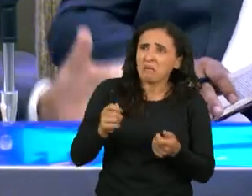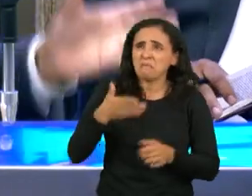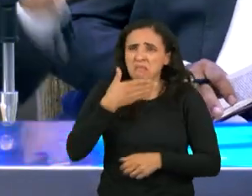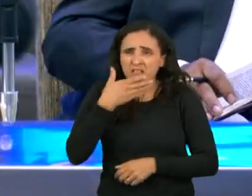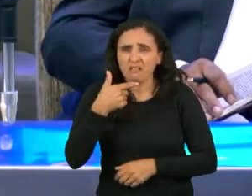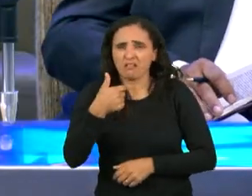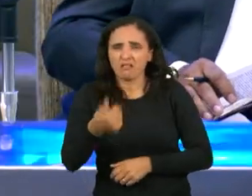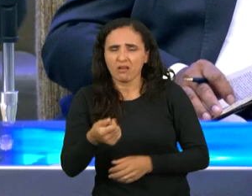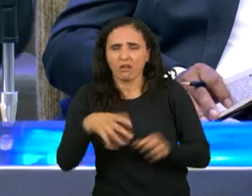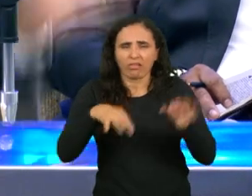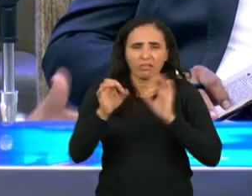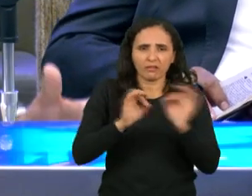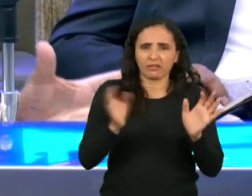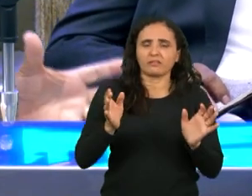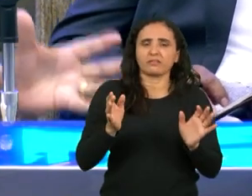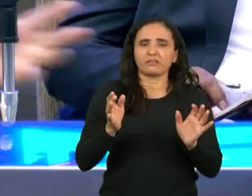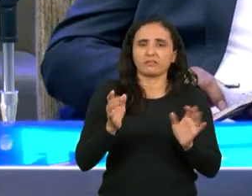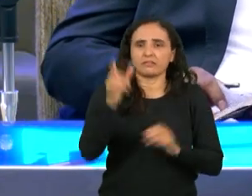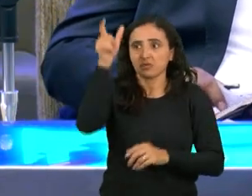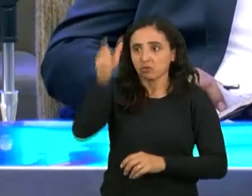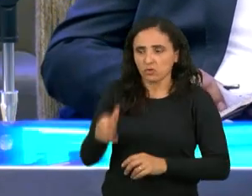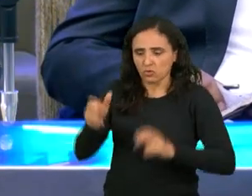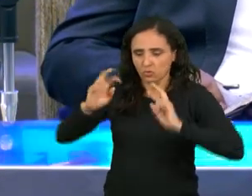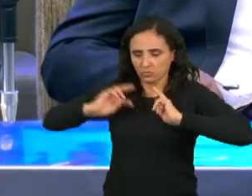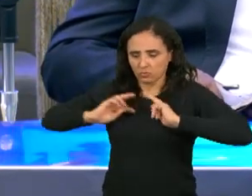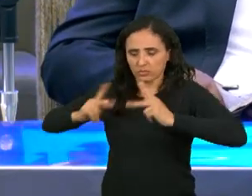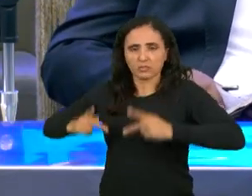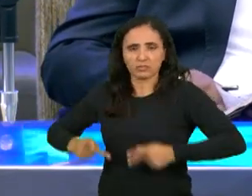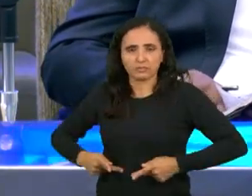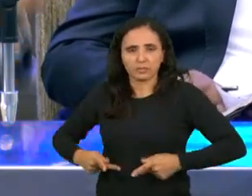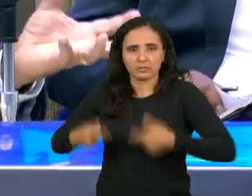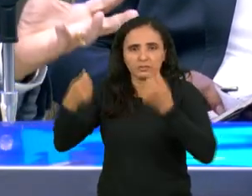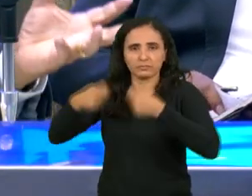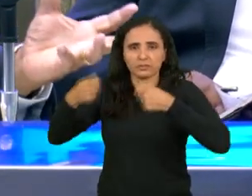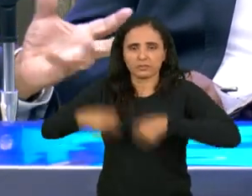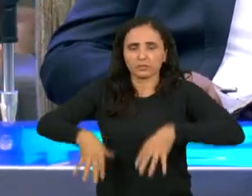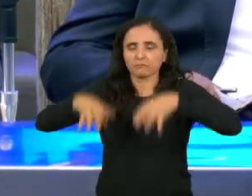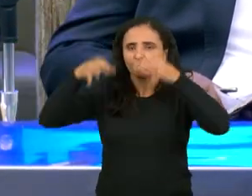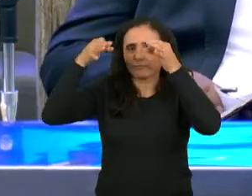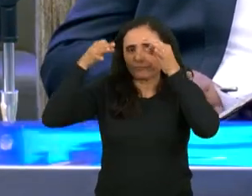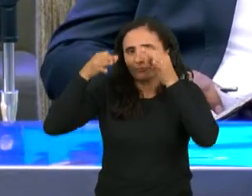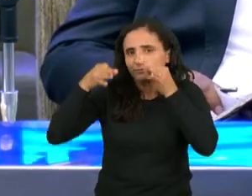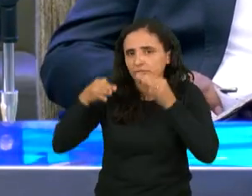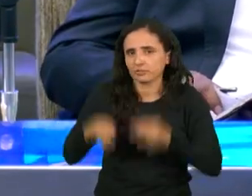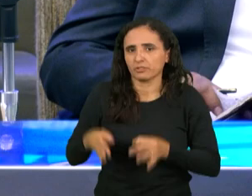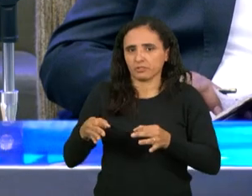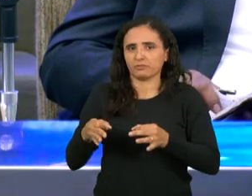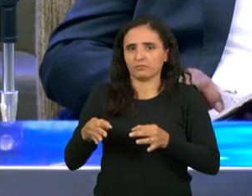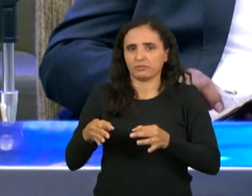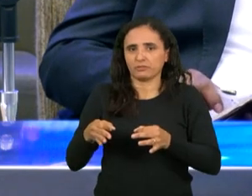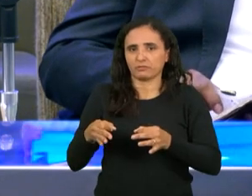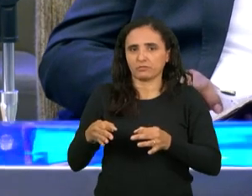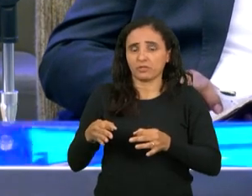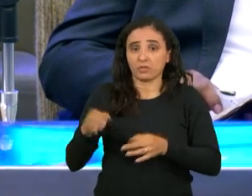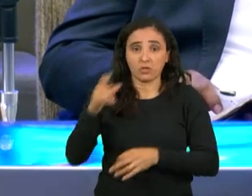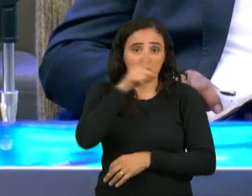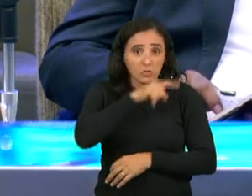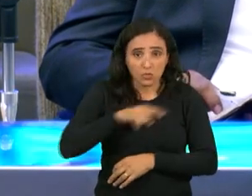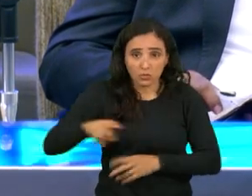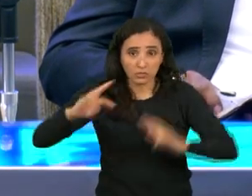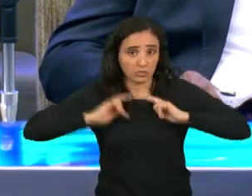que o homem vai ficar bonzinho que vai surgir um sistema do mundo e que se ele estudasse